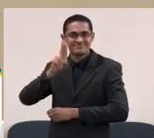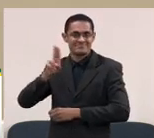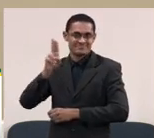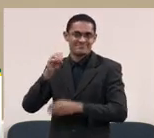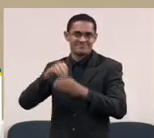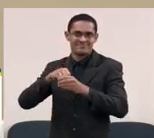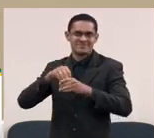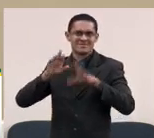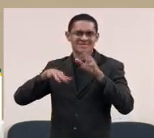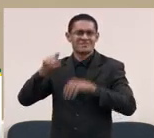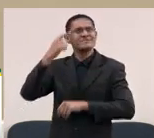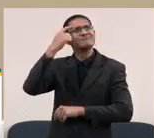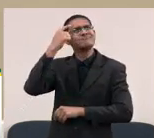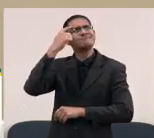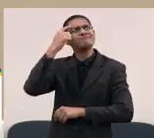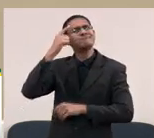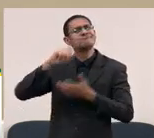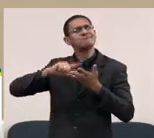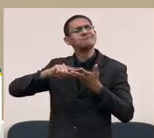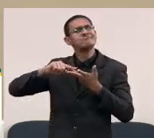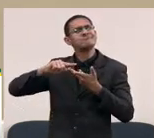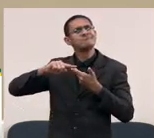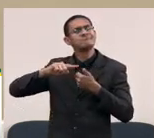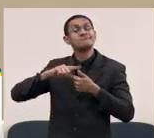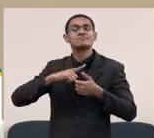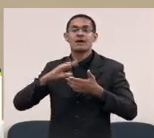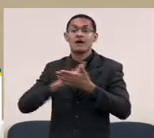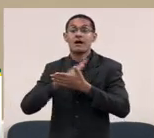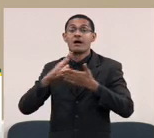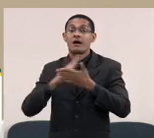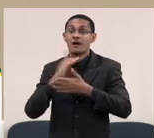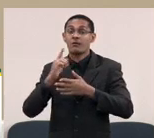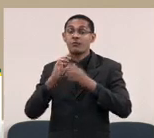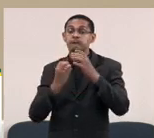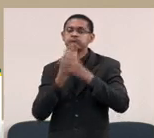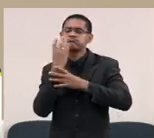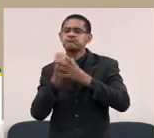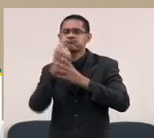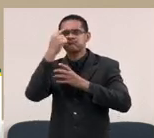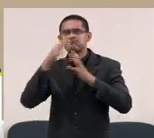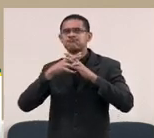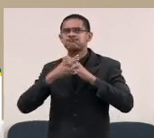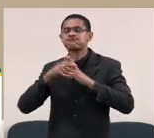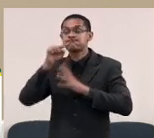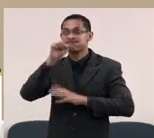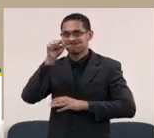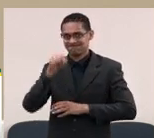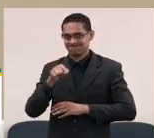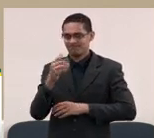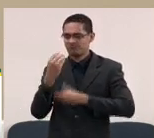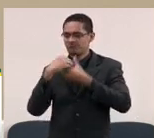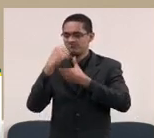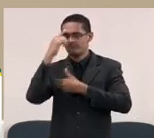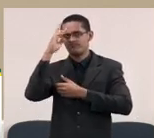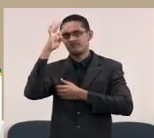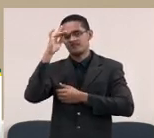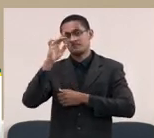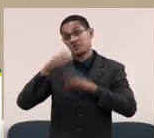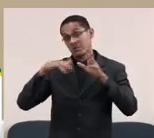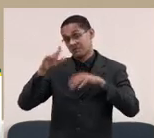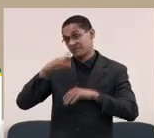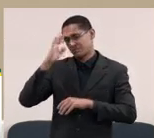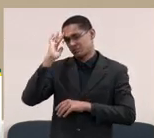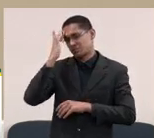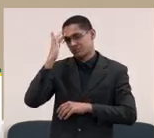nesses fatores, inevitavelmente algumas questões, algumas perguntas, elas se impõem. A primeira delas, talvez a mais